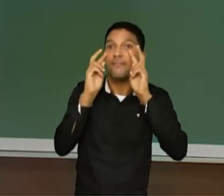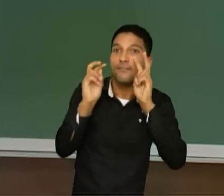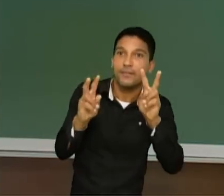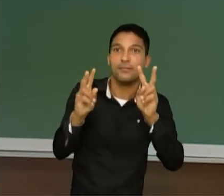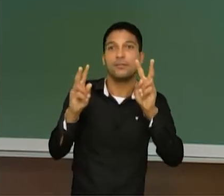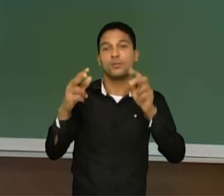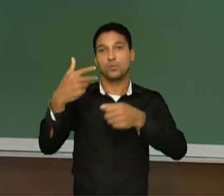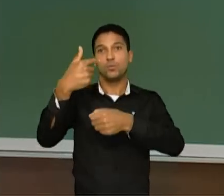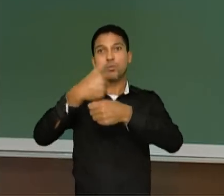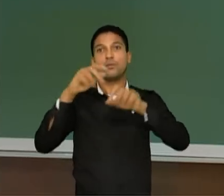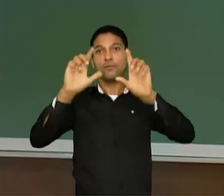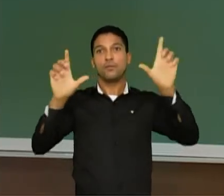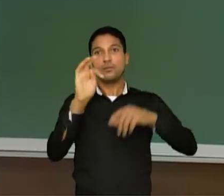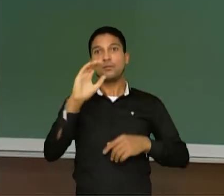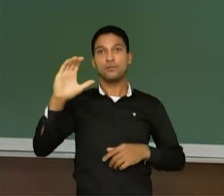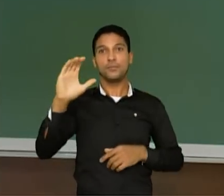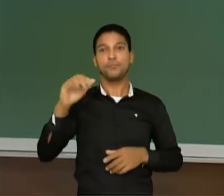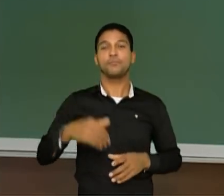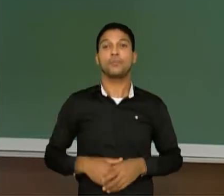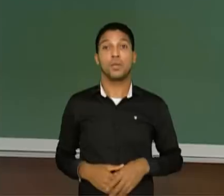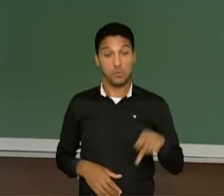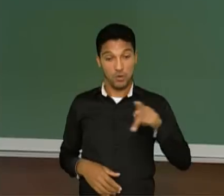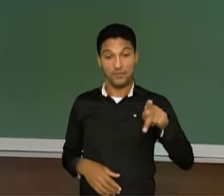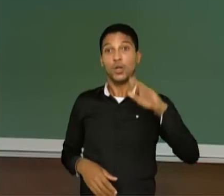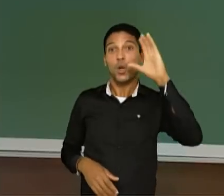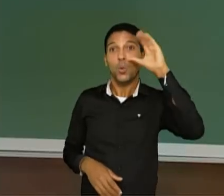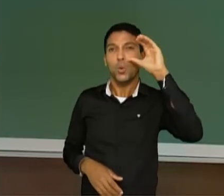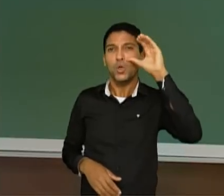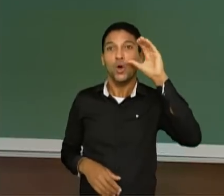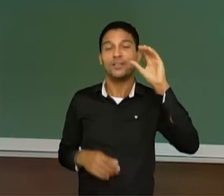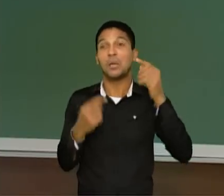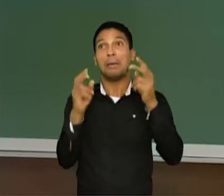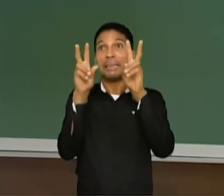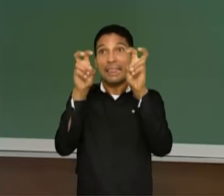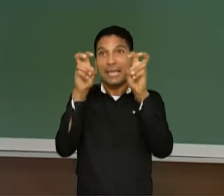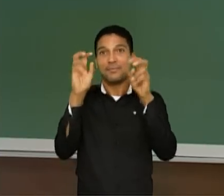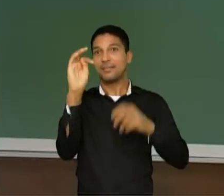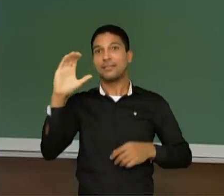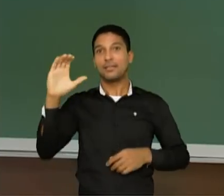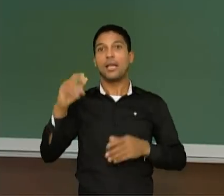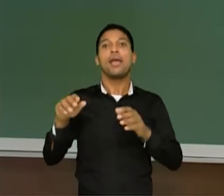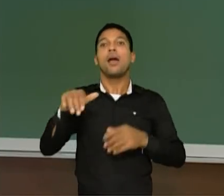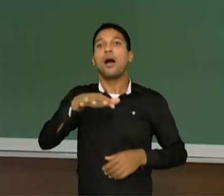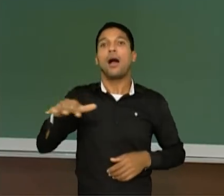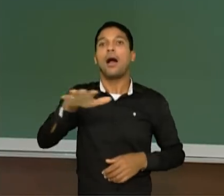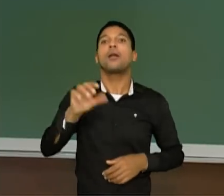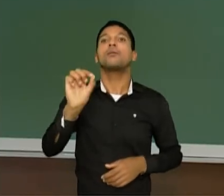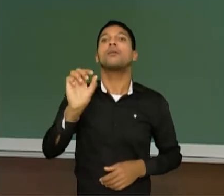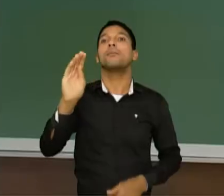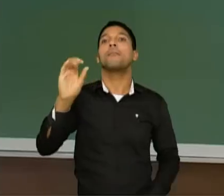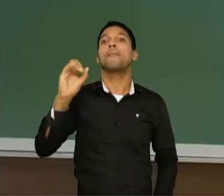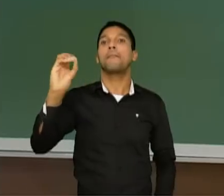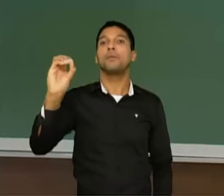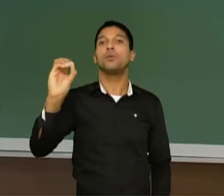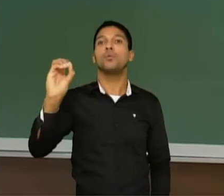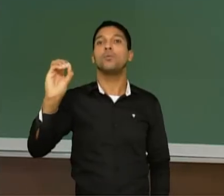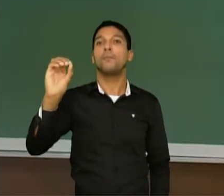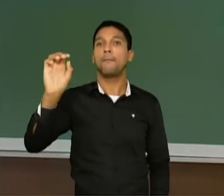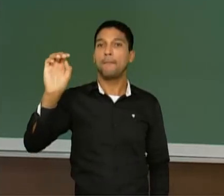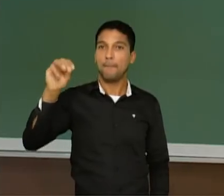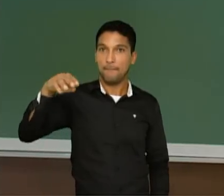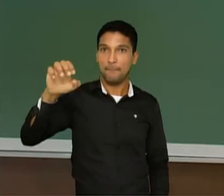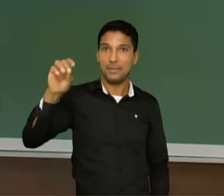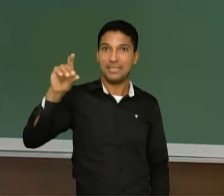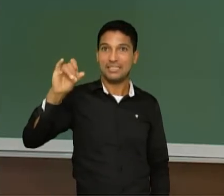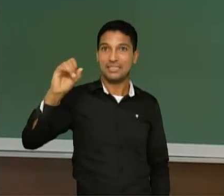ali, né? Qual foi a pesquisa pormenorizada com mais detalhes que ela fez na área de biomedicina, que é uma área também bem importante